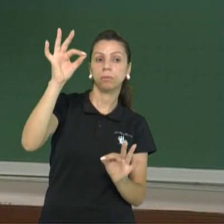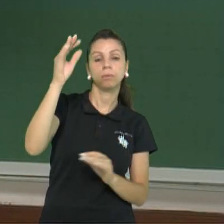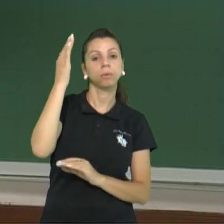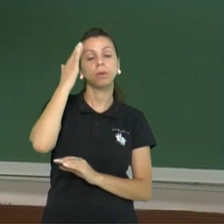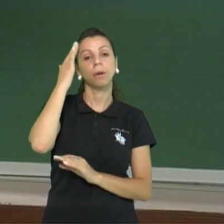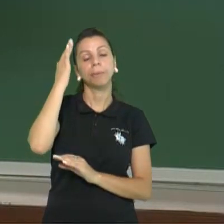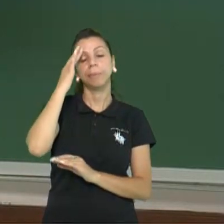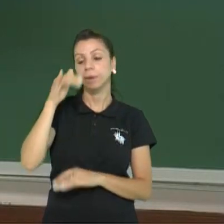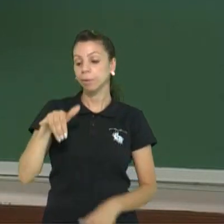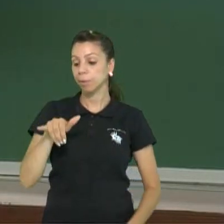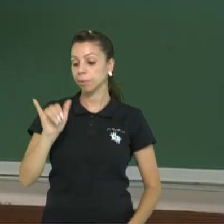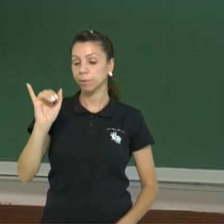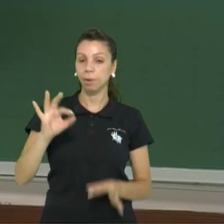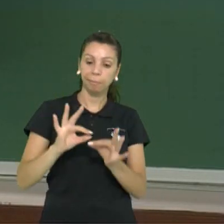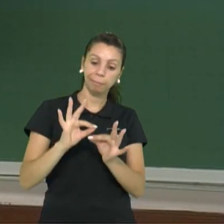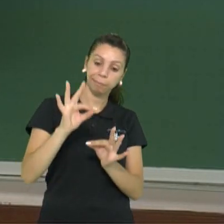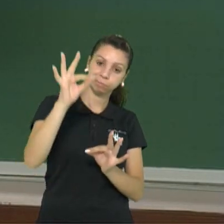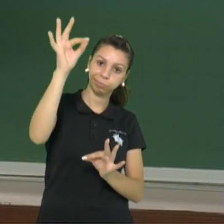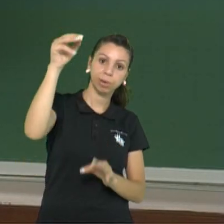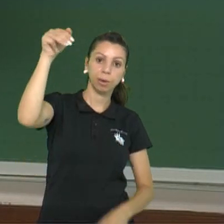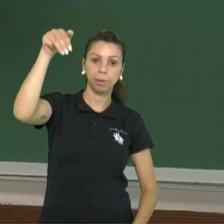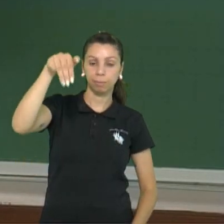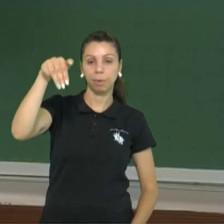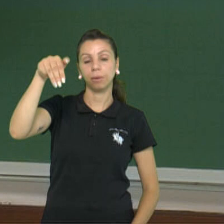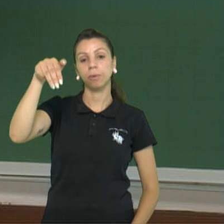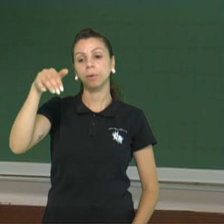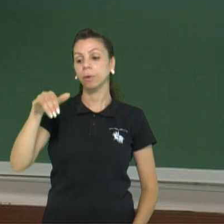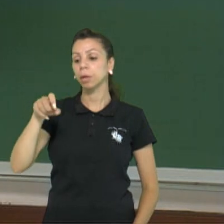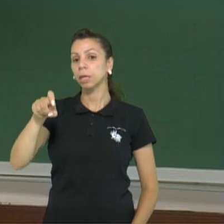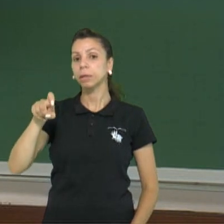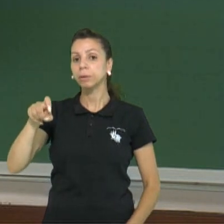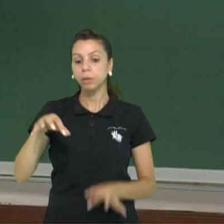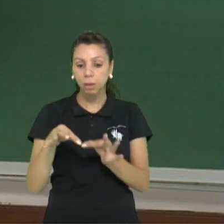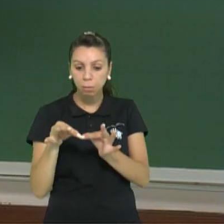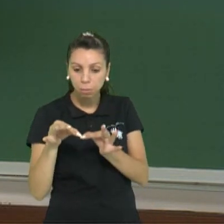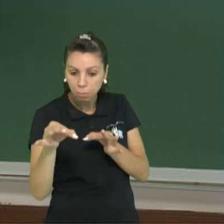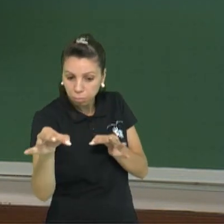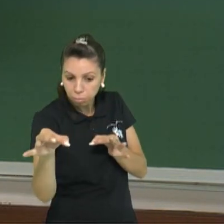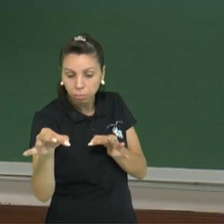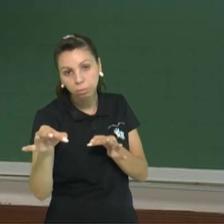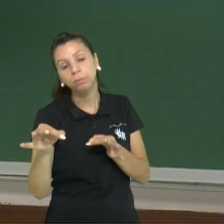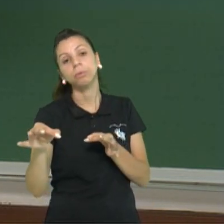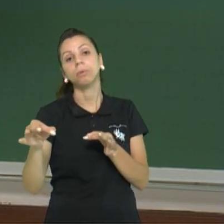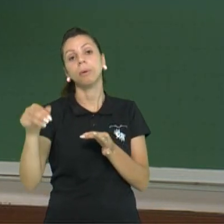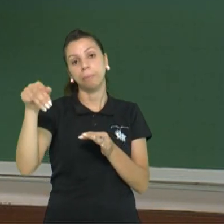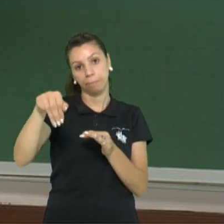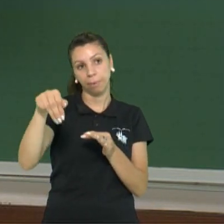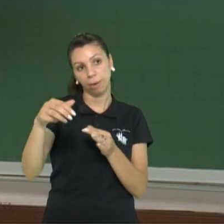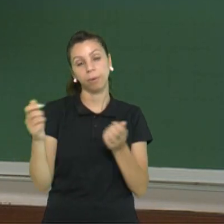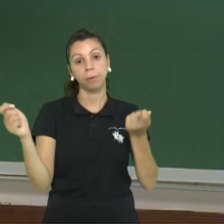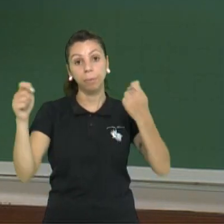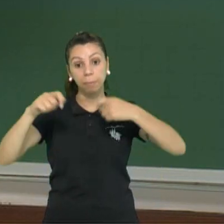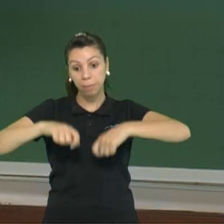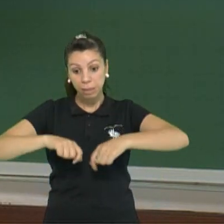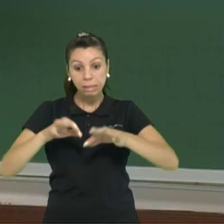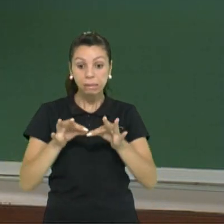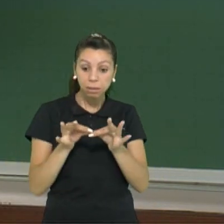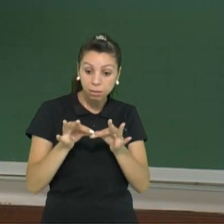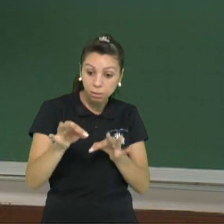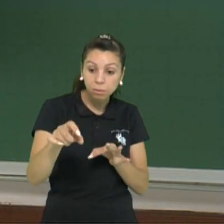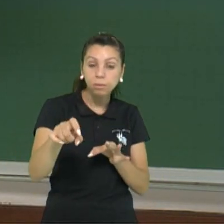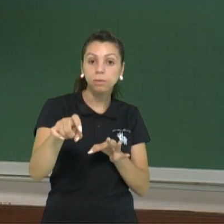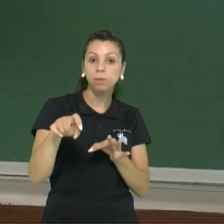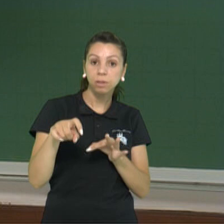que y é a altura em metros e x é o alcance. Então, por que eu vou necessitar passar por x, determinar